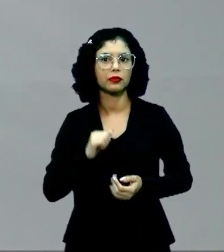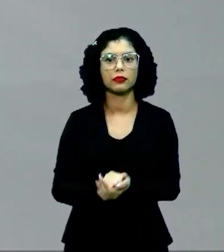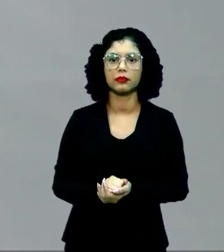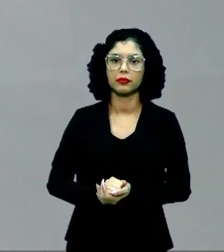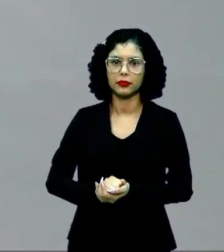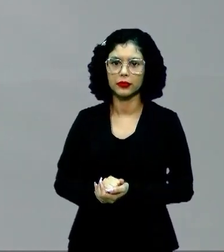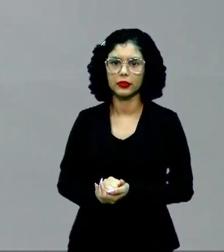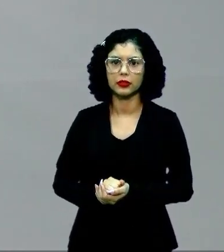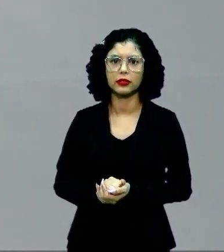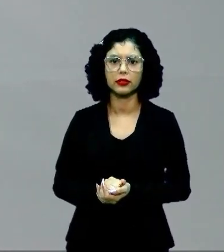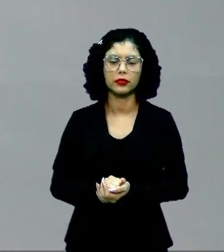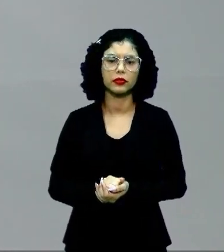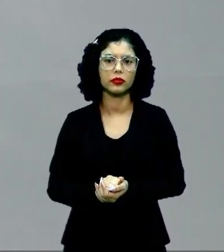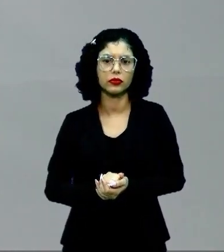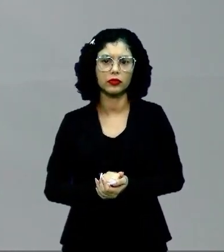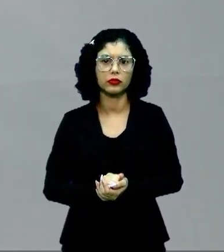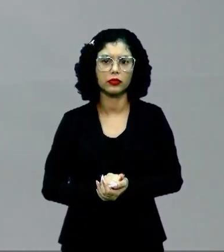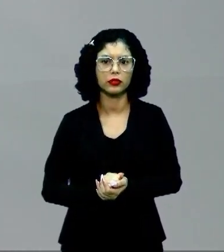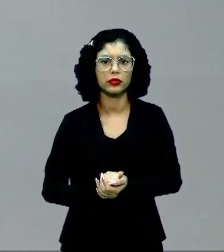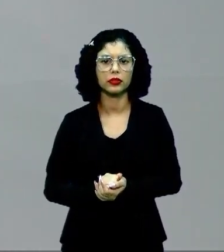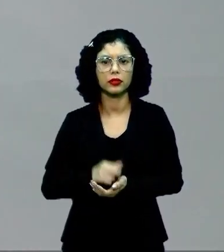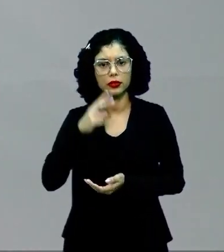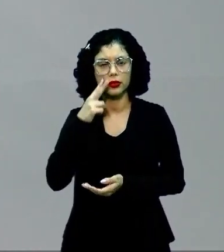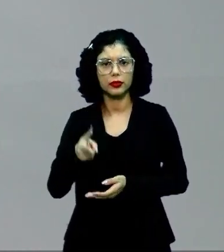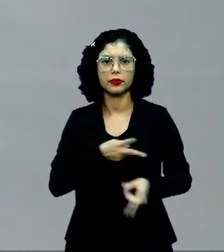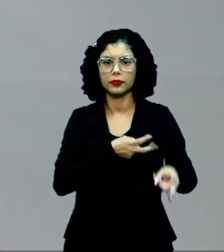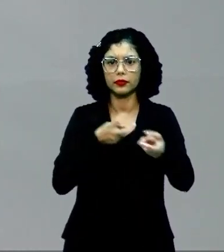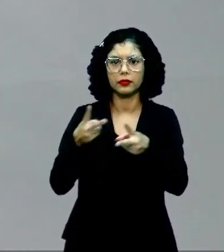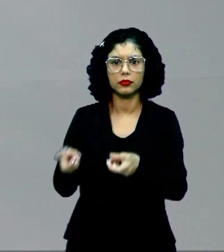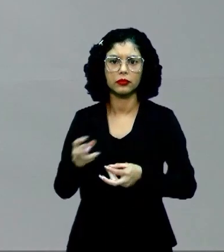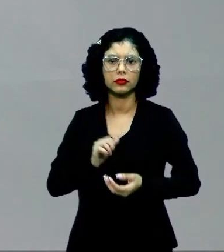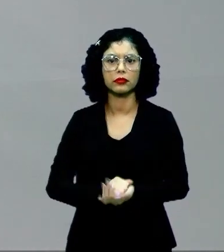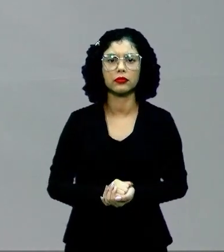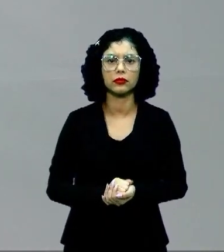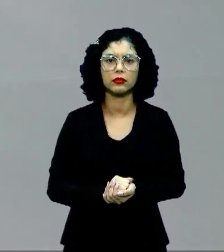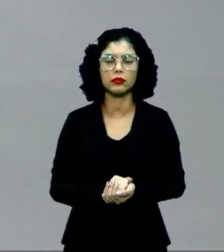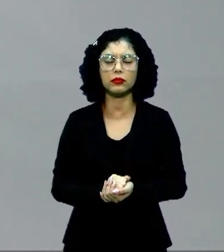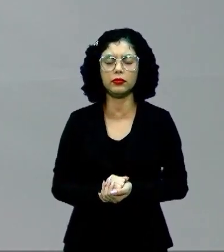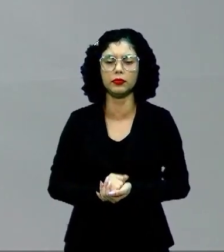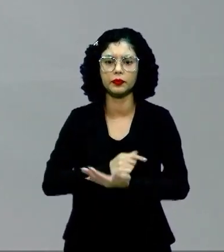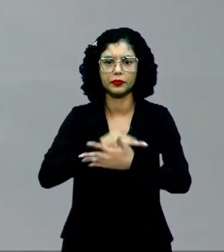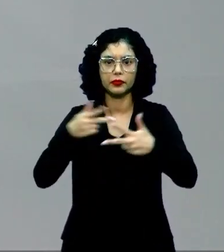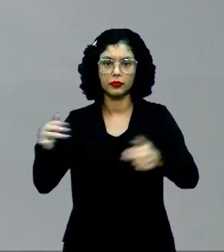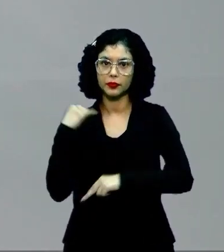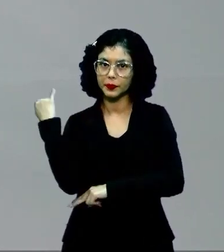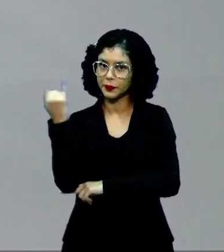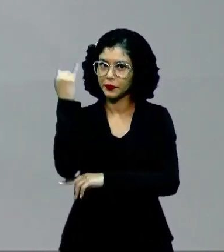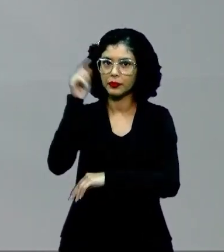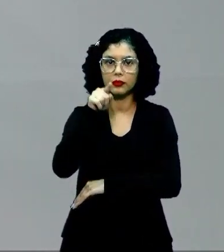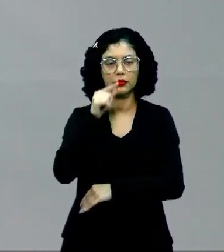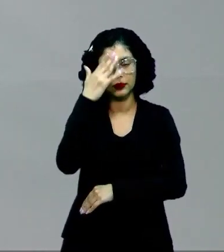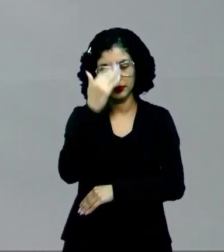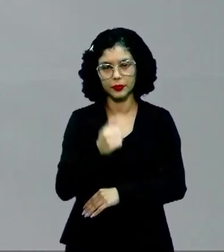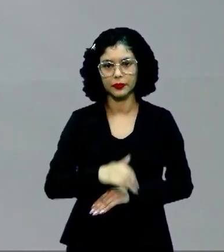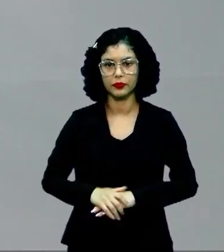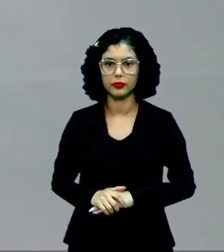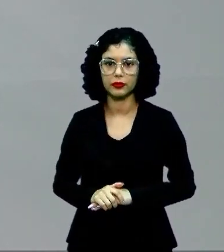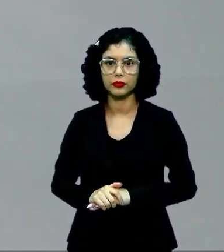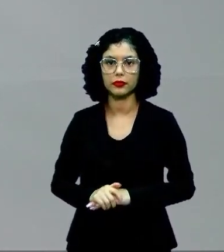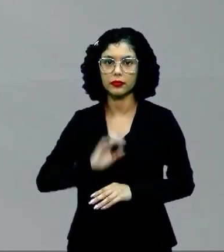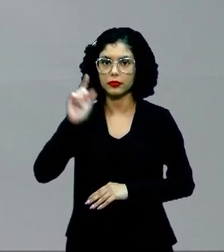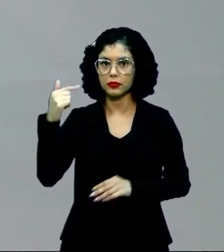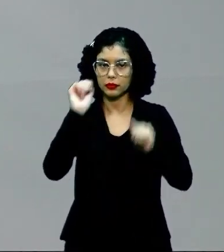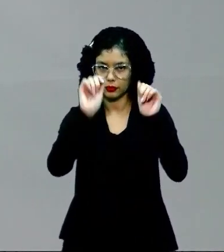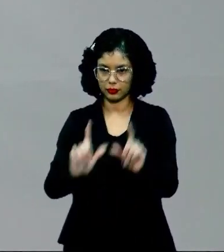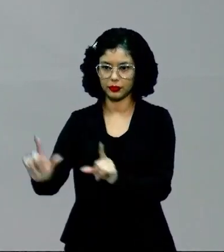político, e você vai observar que são coisas importantes para você saber. Vamos à